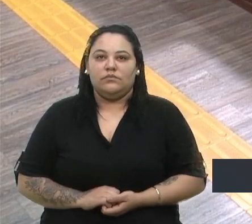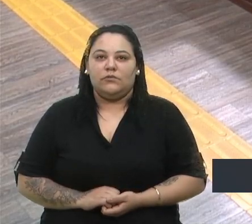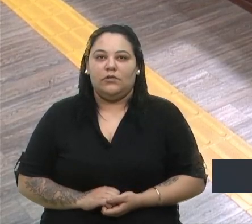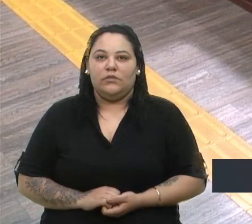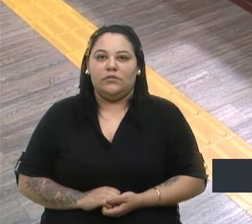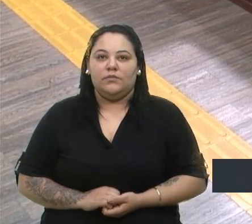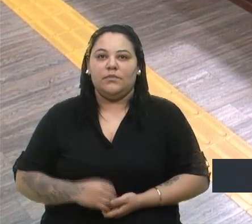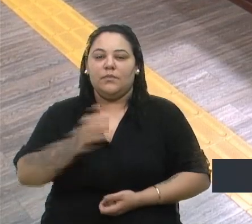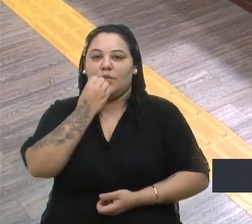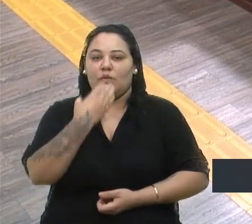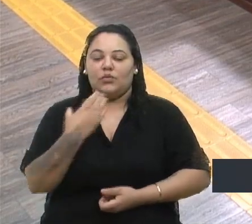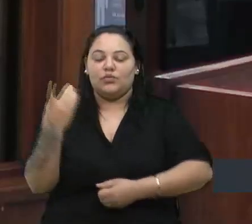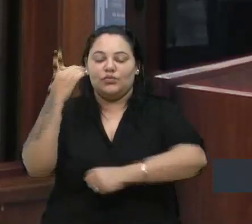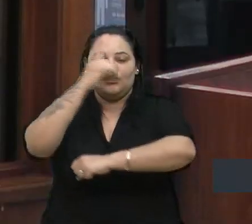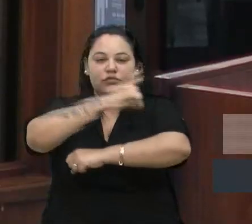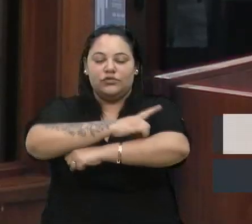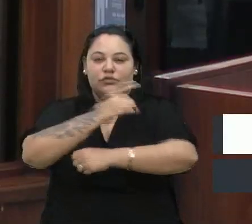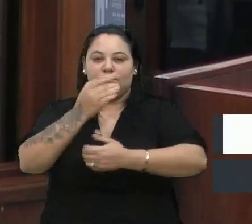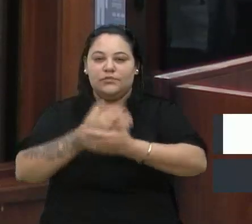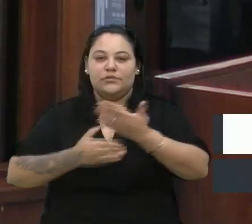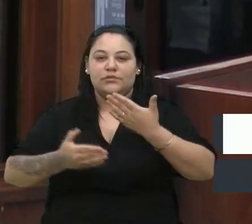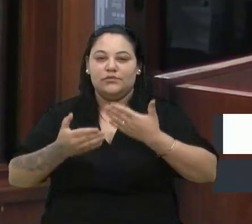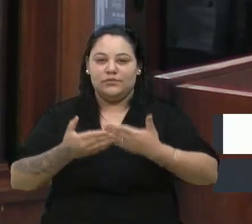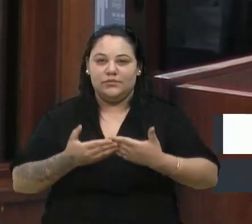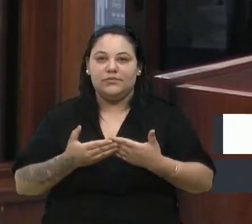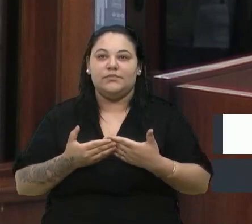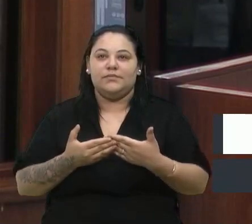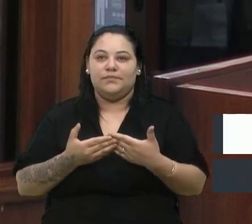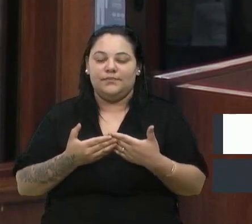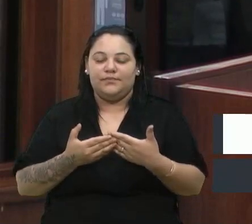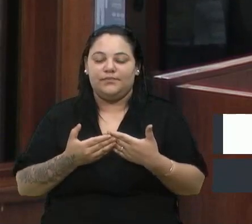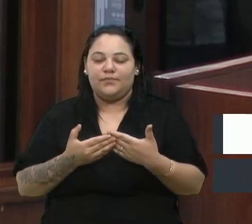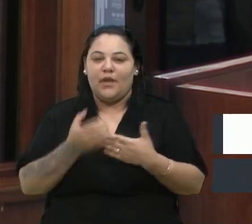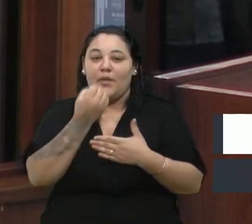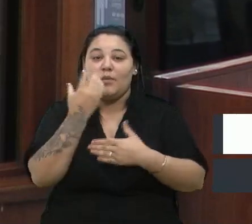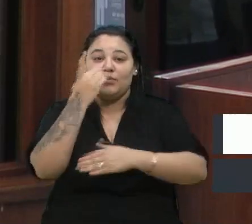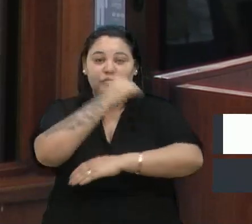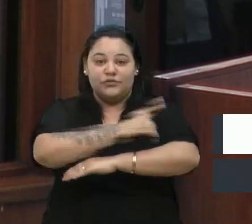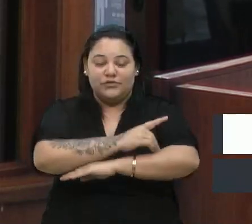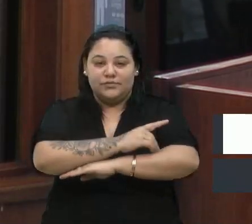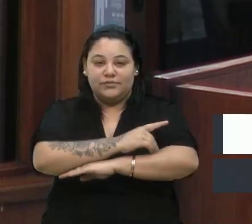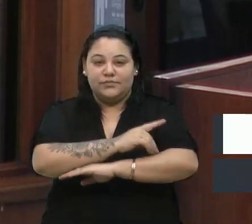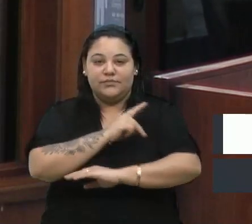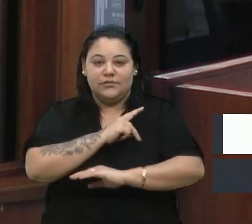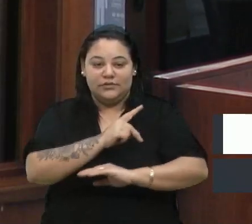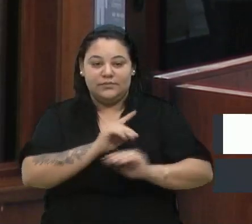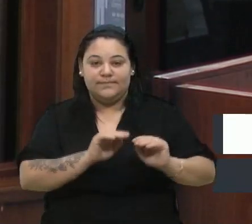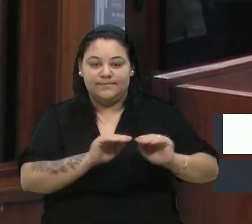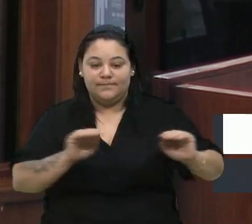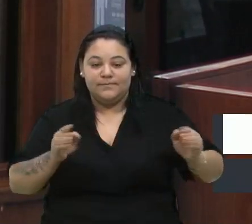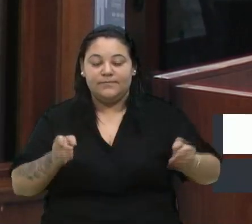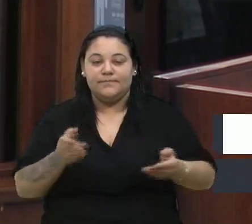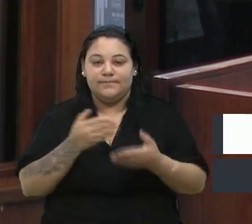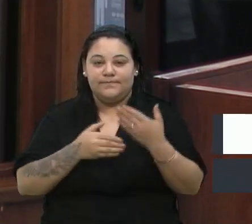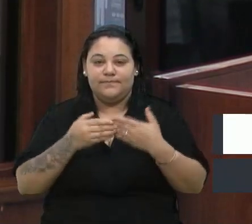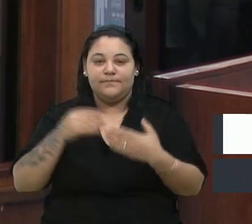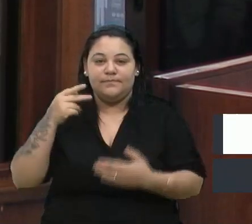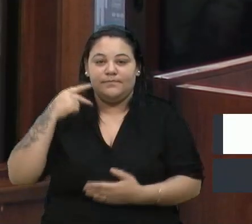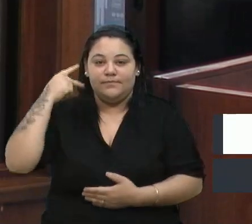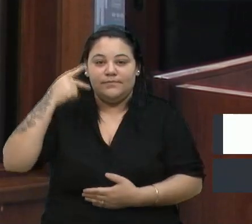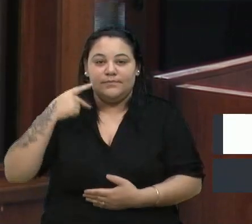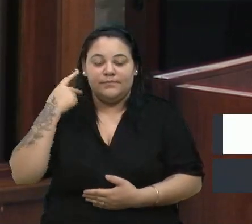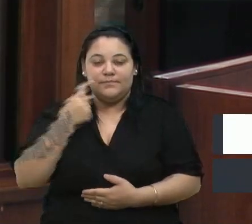Bom dia a todos, bom dia ao presidente da mesa, aos vereadores. Com